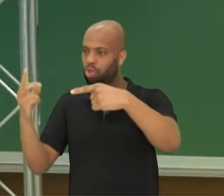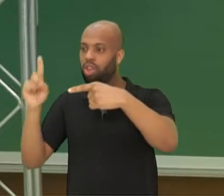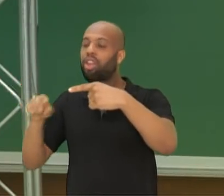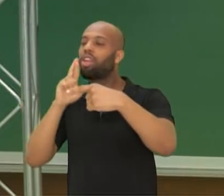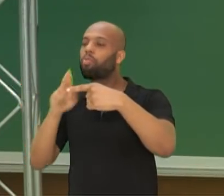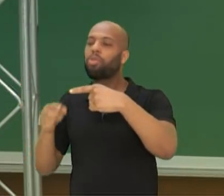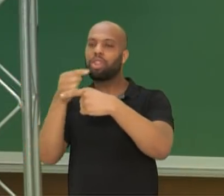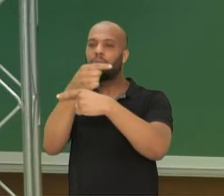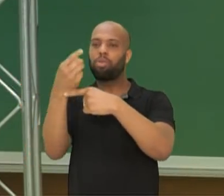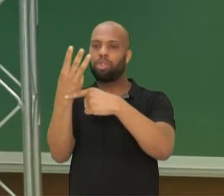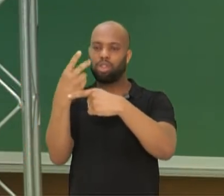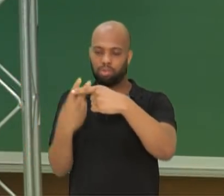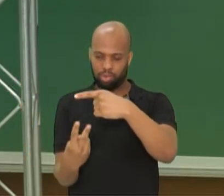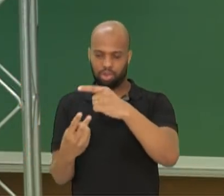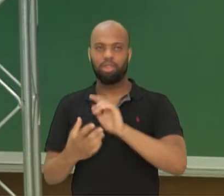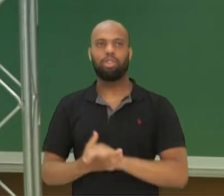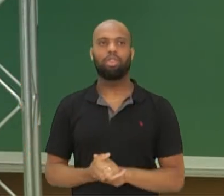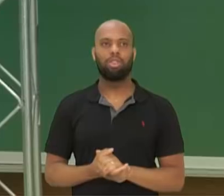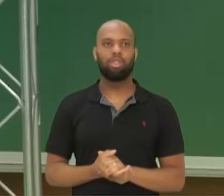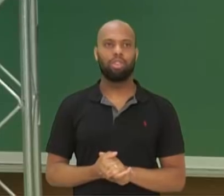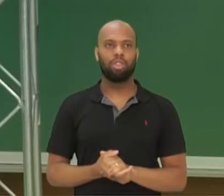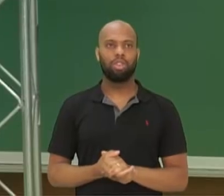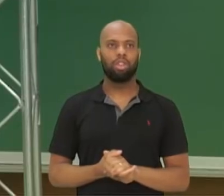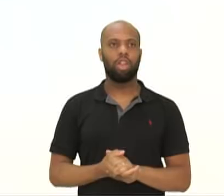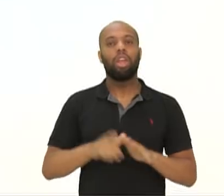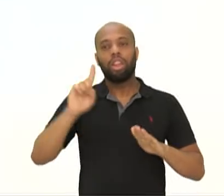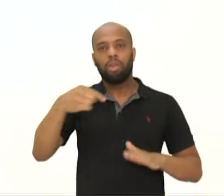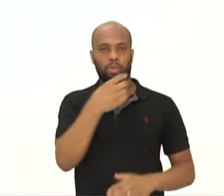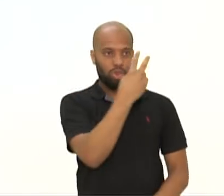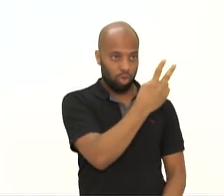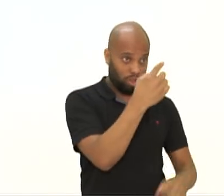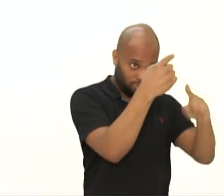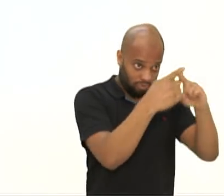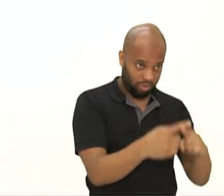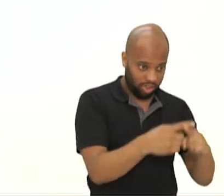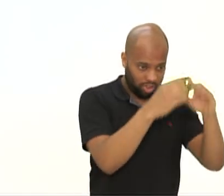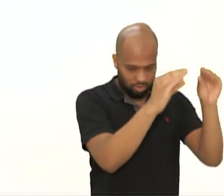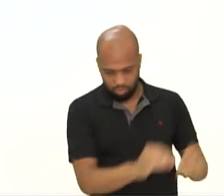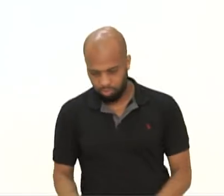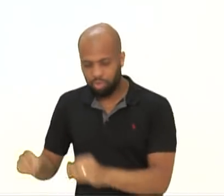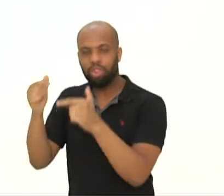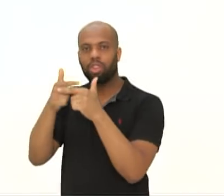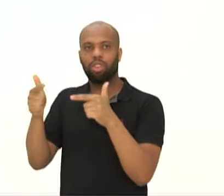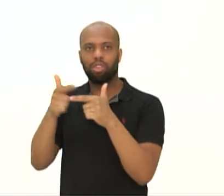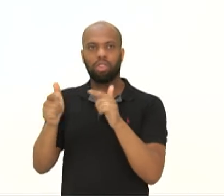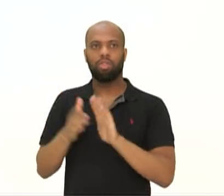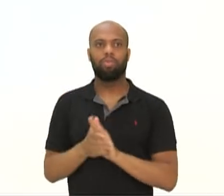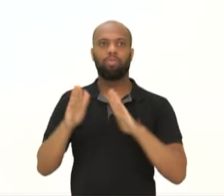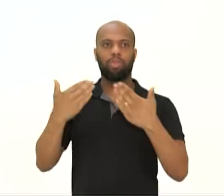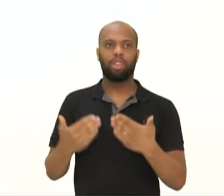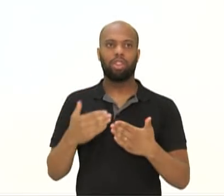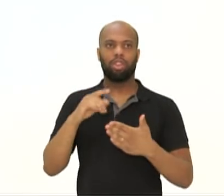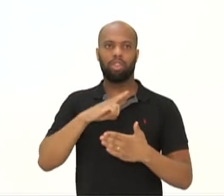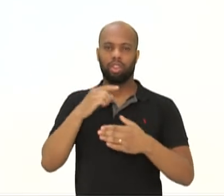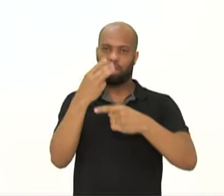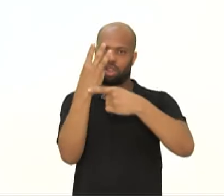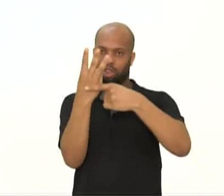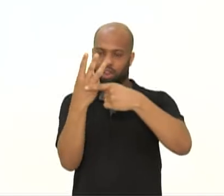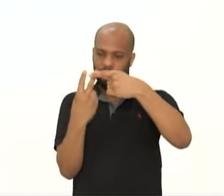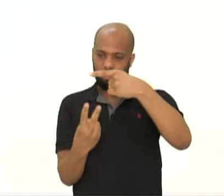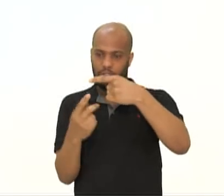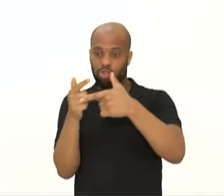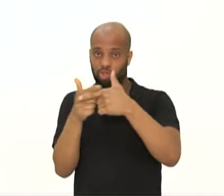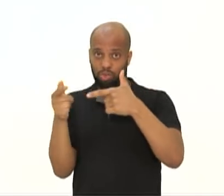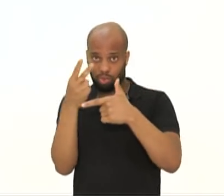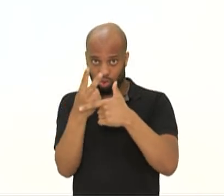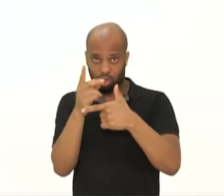Menos 3 meios, e 2 passa dividindo. Então 3 meios dividido por 2 dá 3